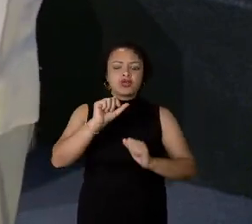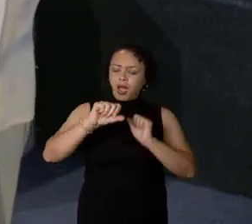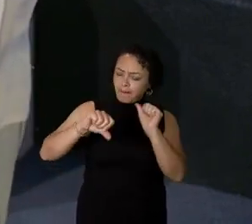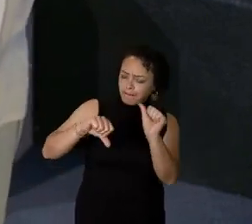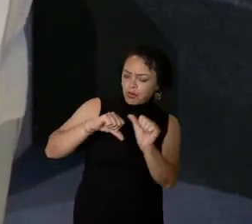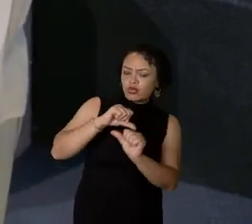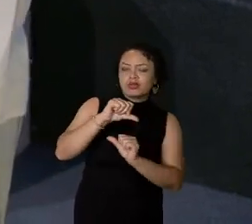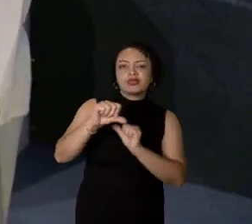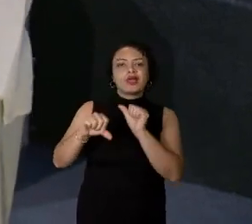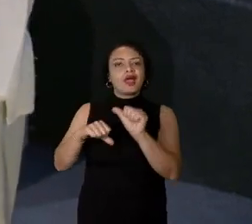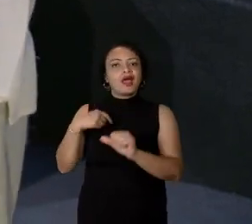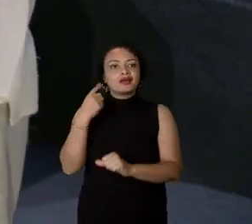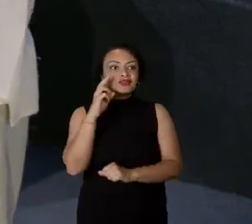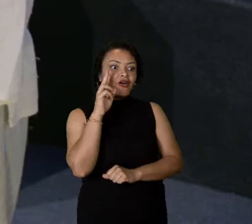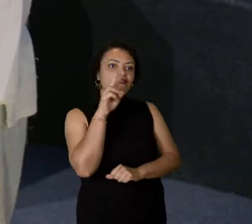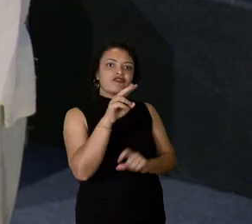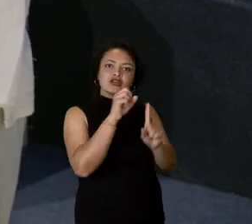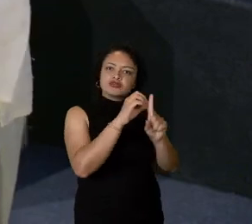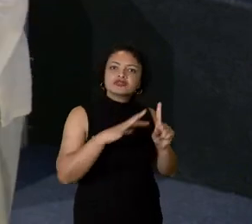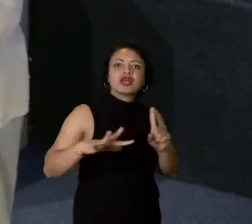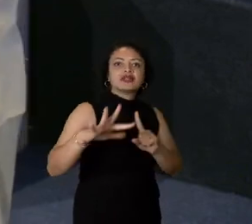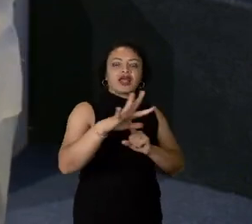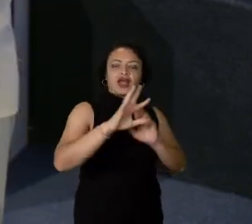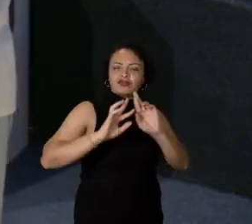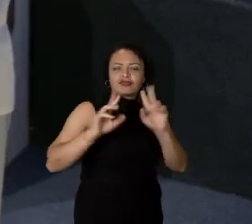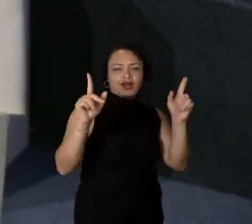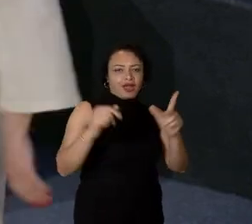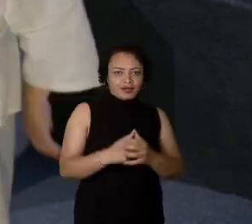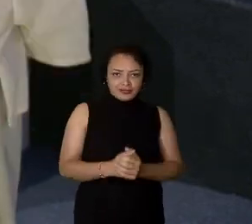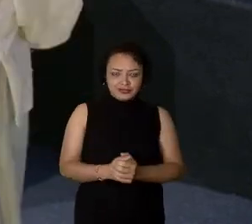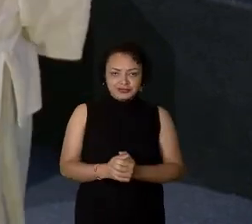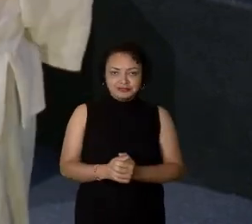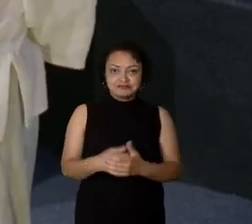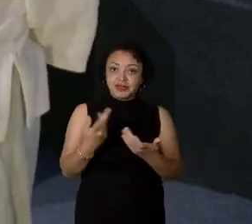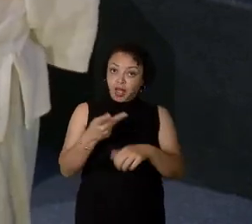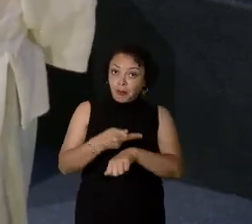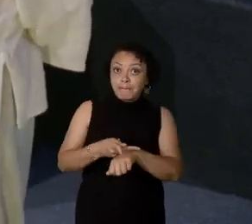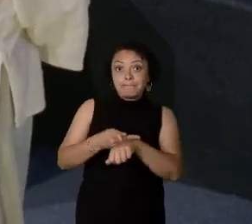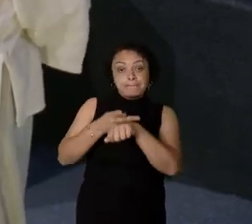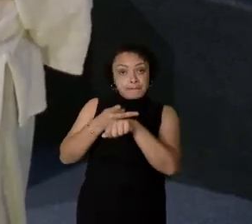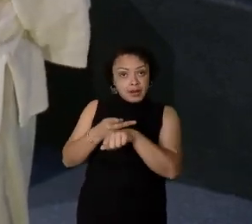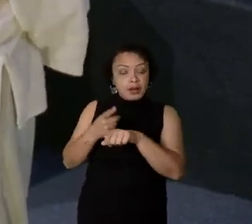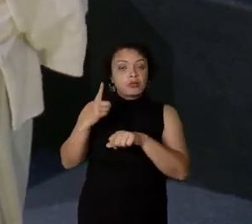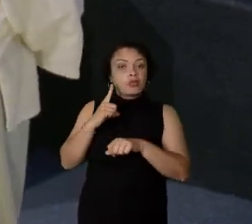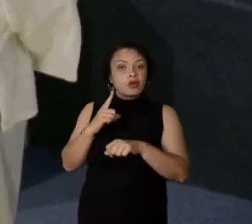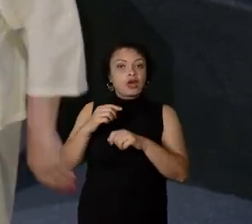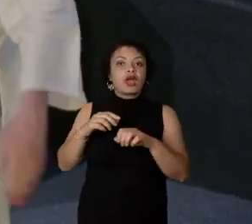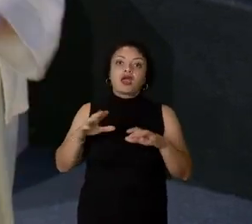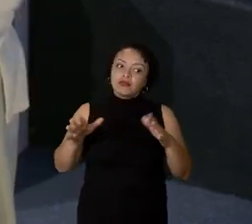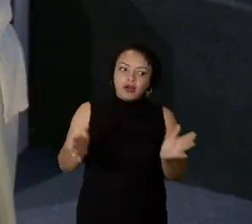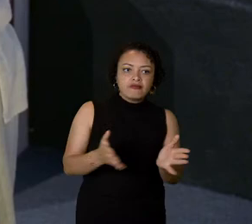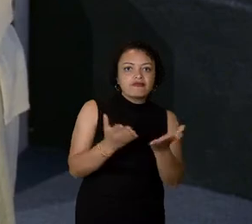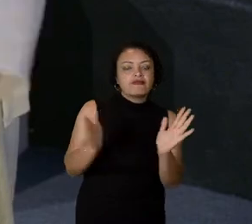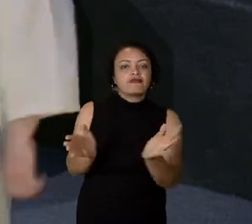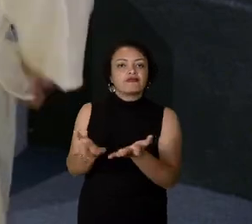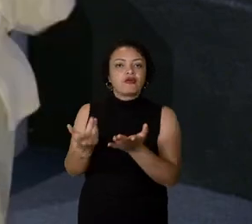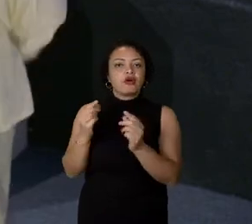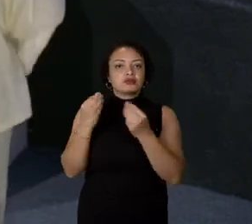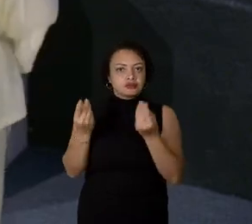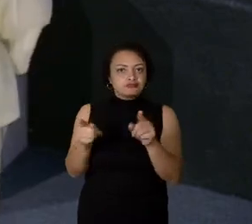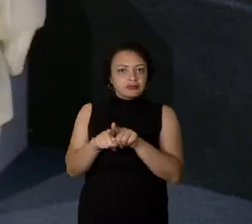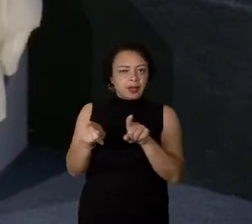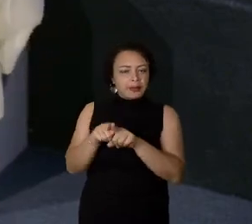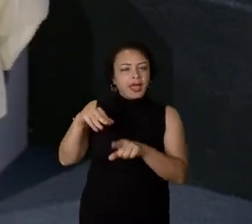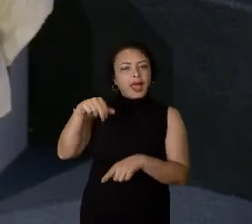mudança que queremos ver em nossa sociedade. O Solve for Tomorrow reforça de muitas maneiras, como o Mário também